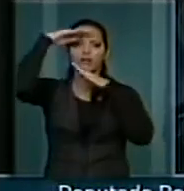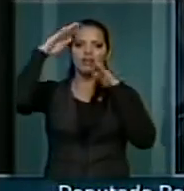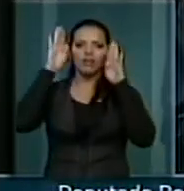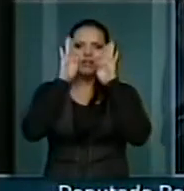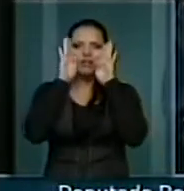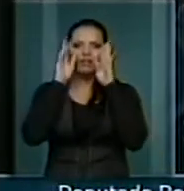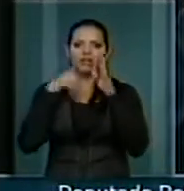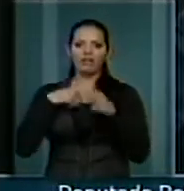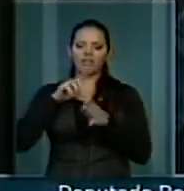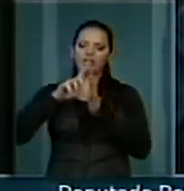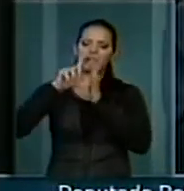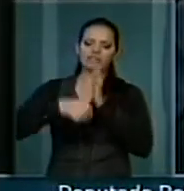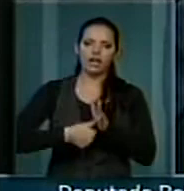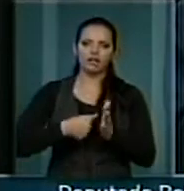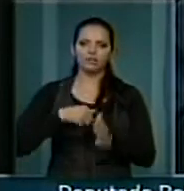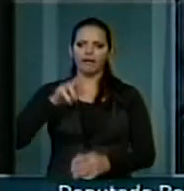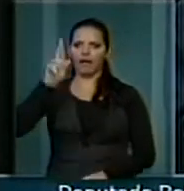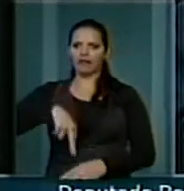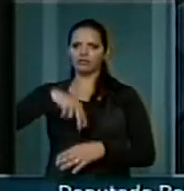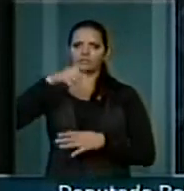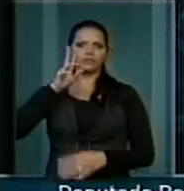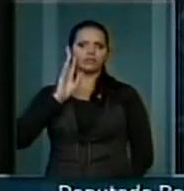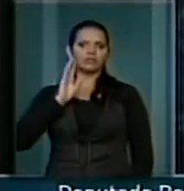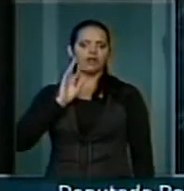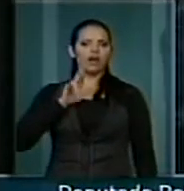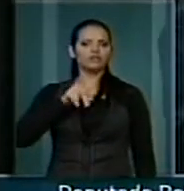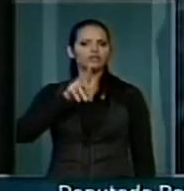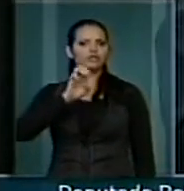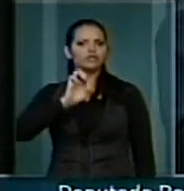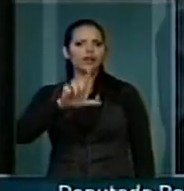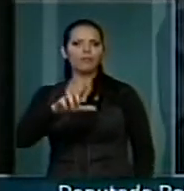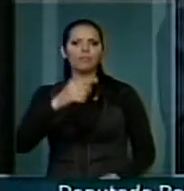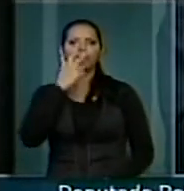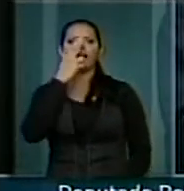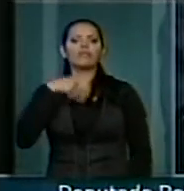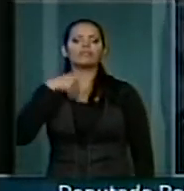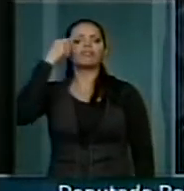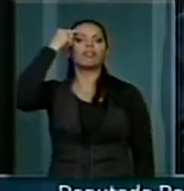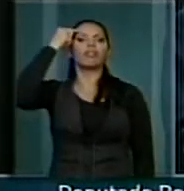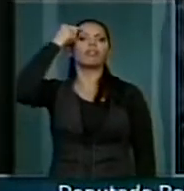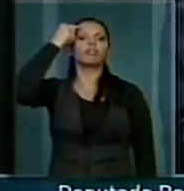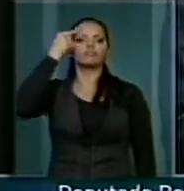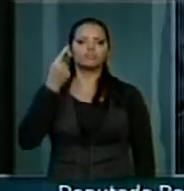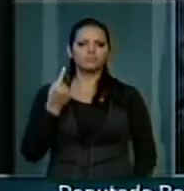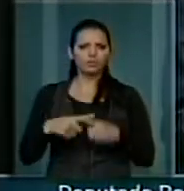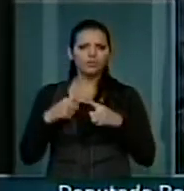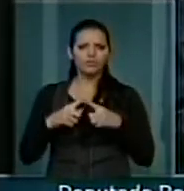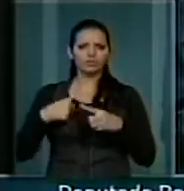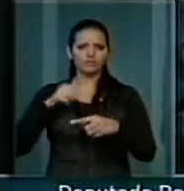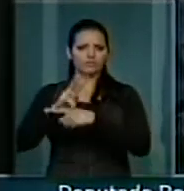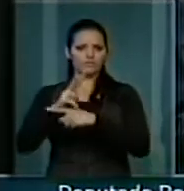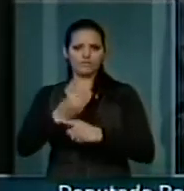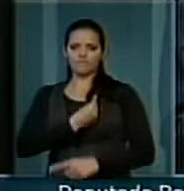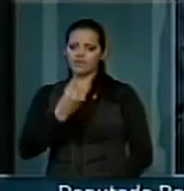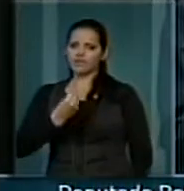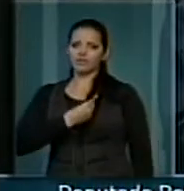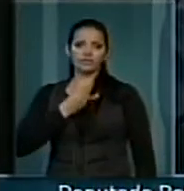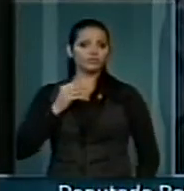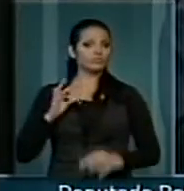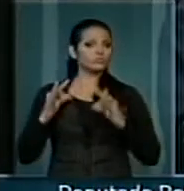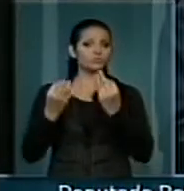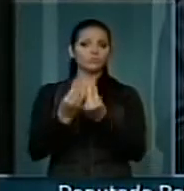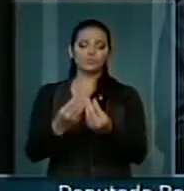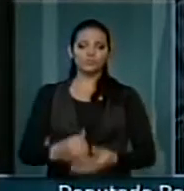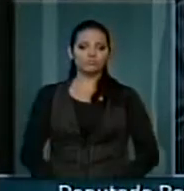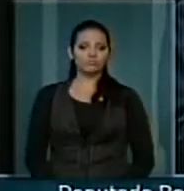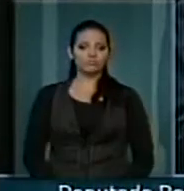retrógrado, radical e até mesmo fundamentalista. E por quê? Porque defende a vida em todas as instâncias, por